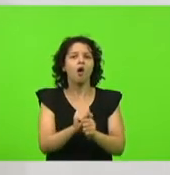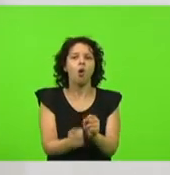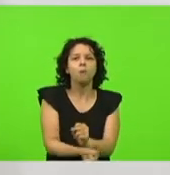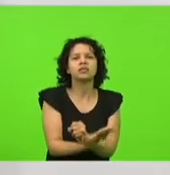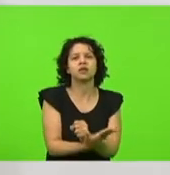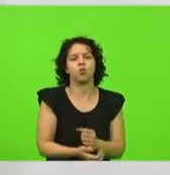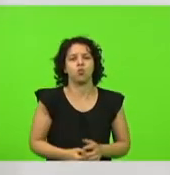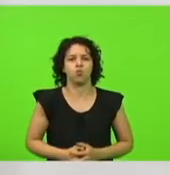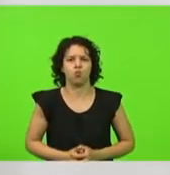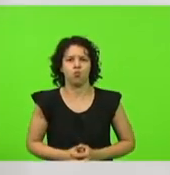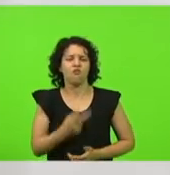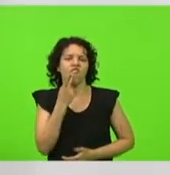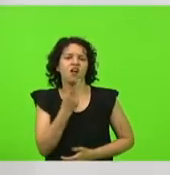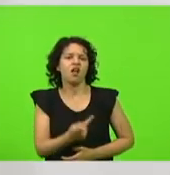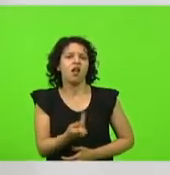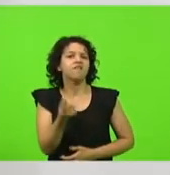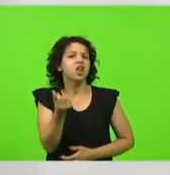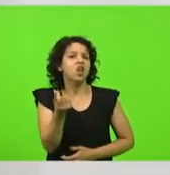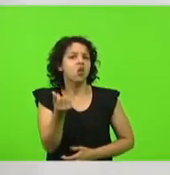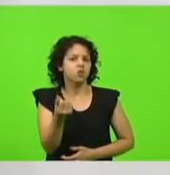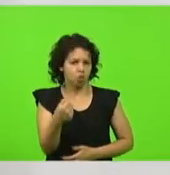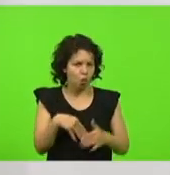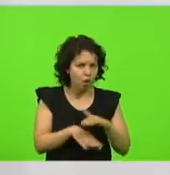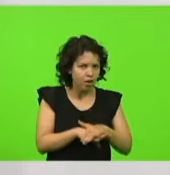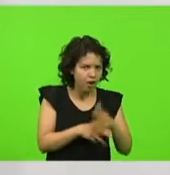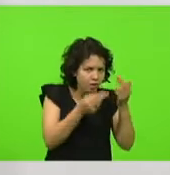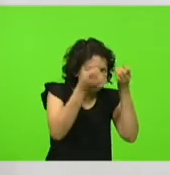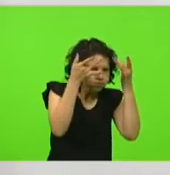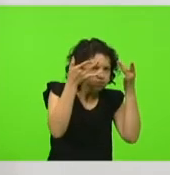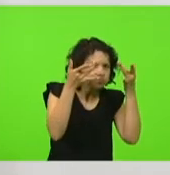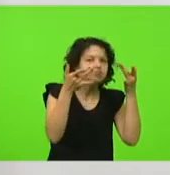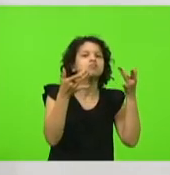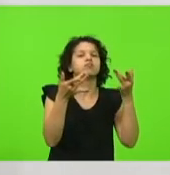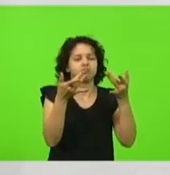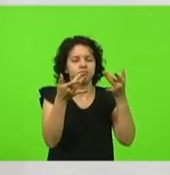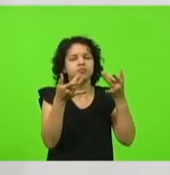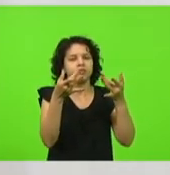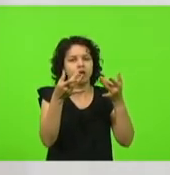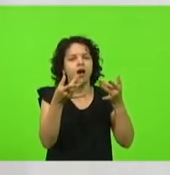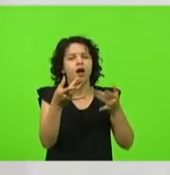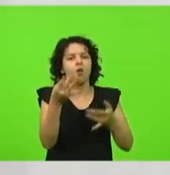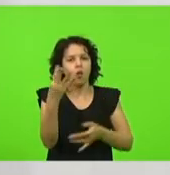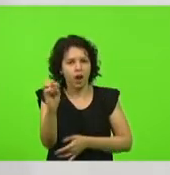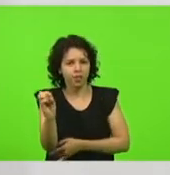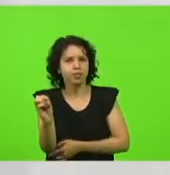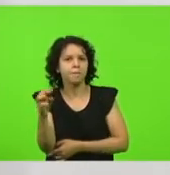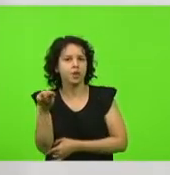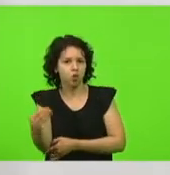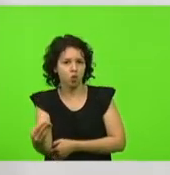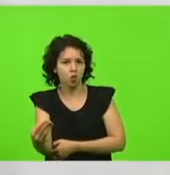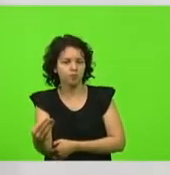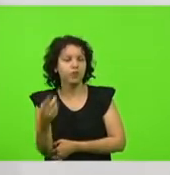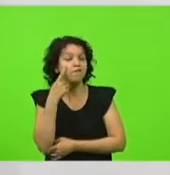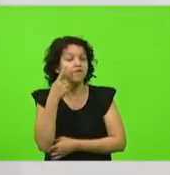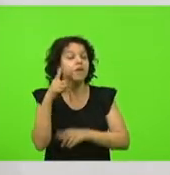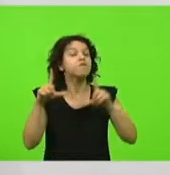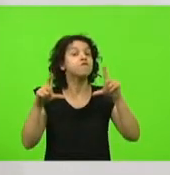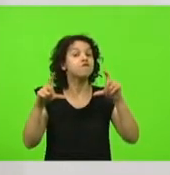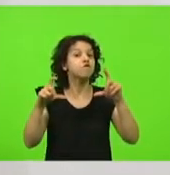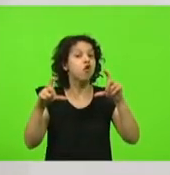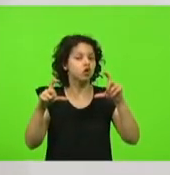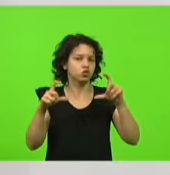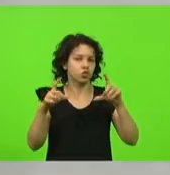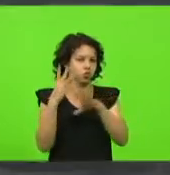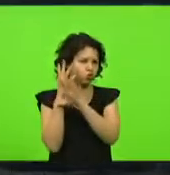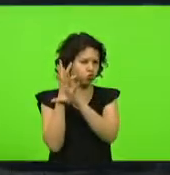Vamos falar de valores, então. Guardaram os 40 milhões? Guardem eles na sua memória. Primeira imagem, por gentileza, quero mostrar para vocês ali a